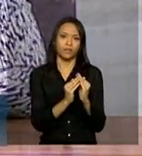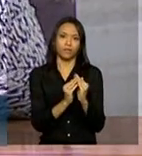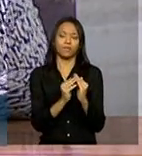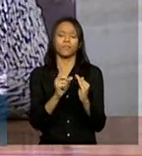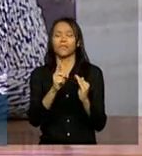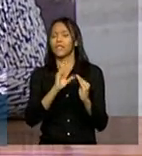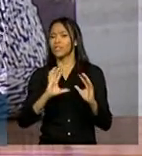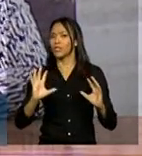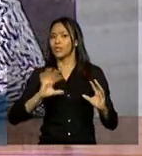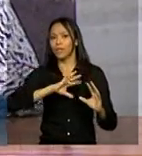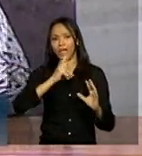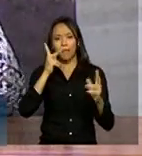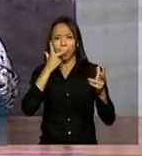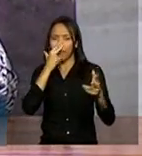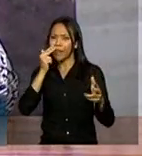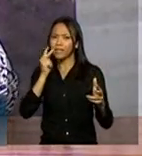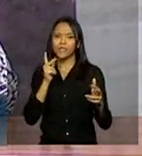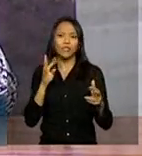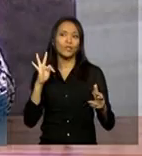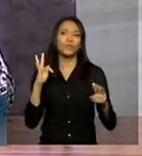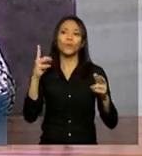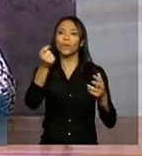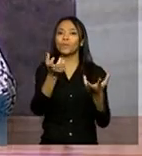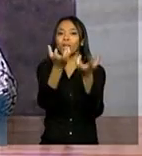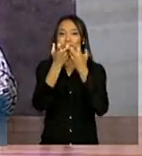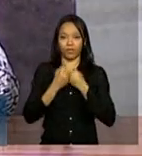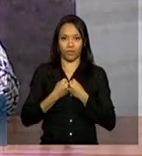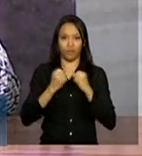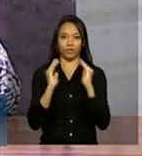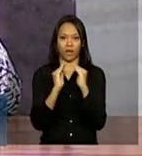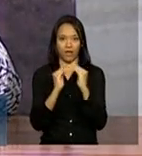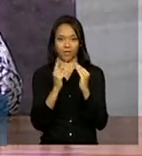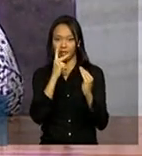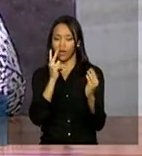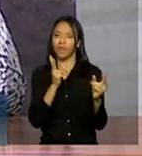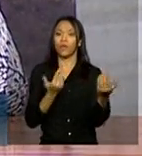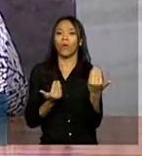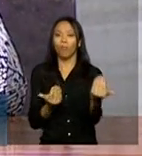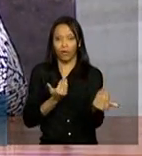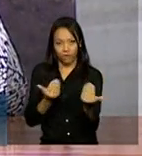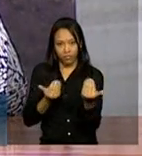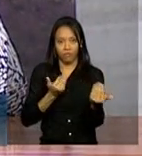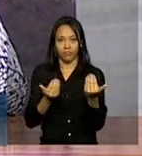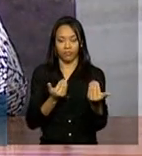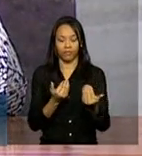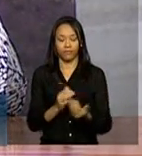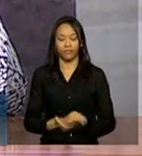moradores de toda a região metropolitana de Belo Horizonte tivesse recebido uma casa própria.